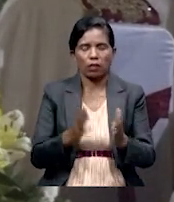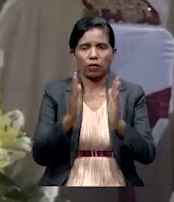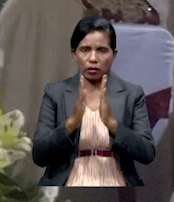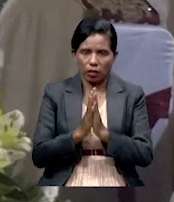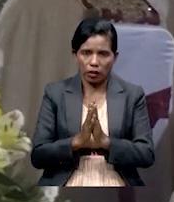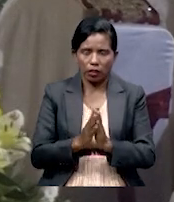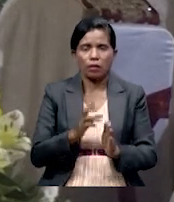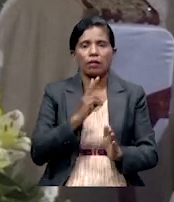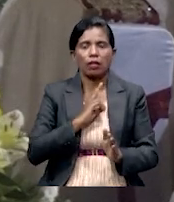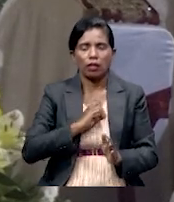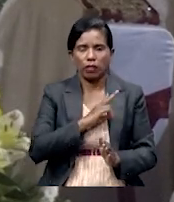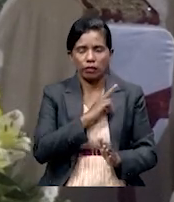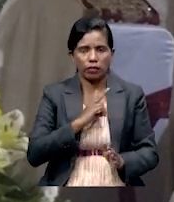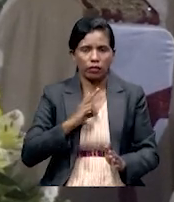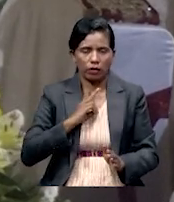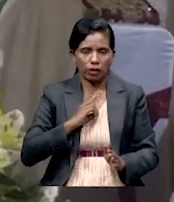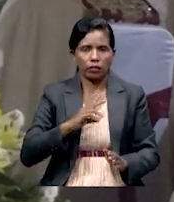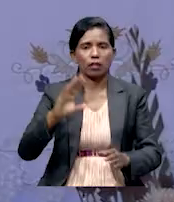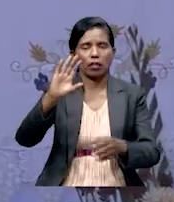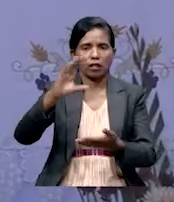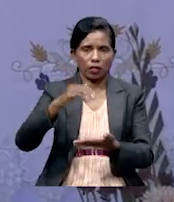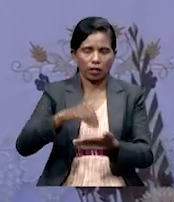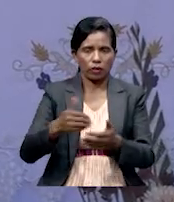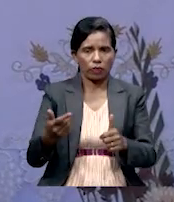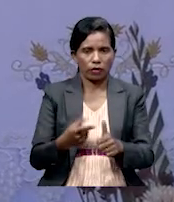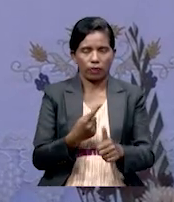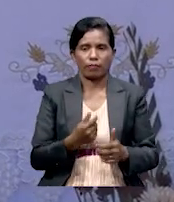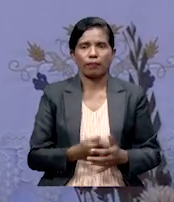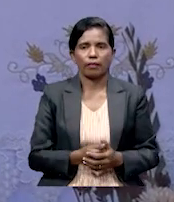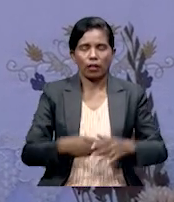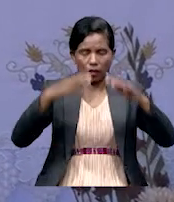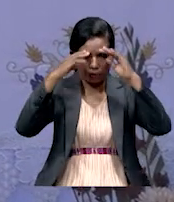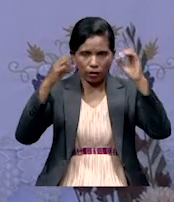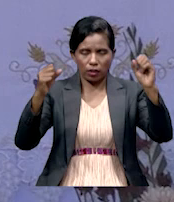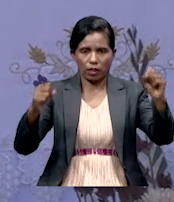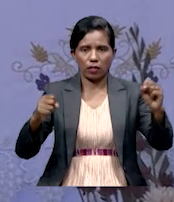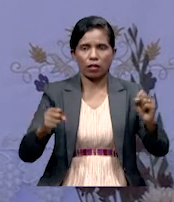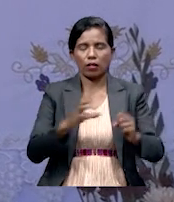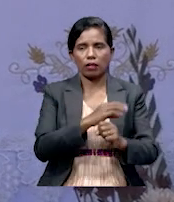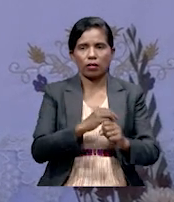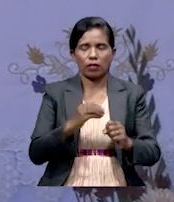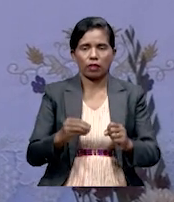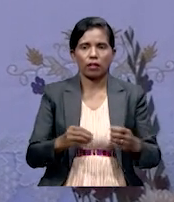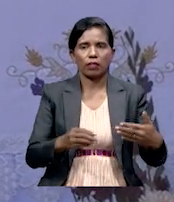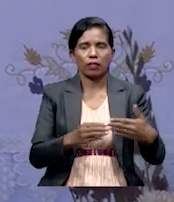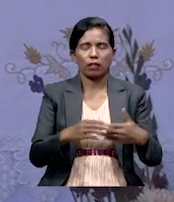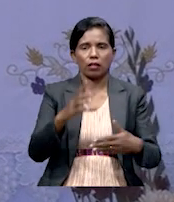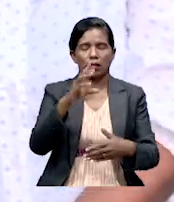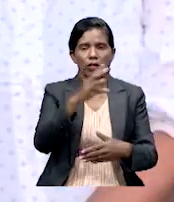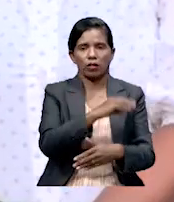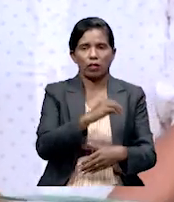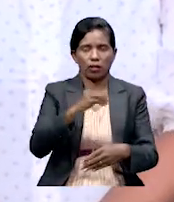Dom Virgílio ia cargo fomone. Além de né, presidente da Conferência Episcopal Timorense, Dom Norberto de